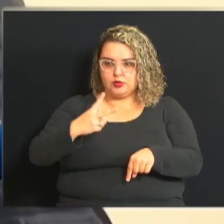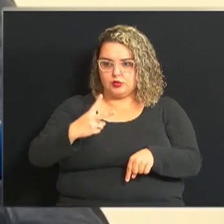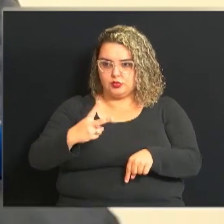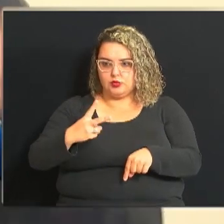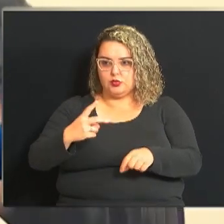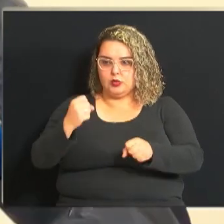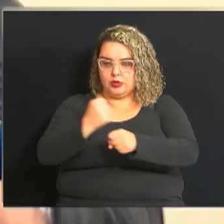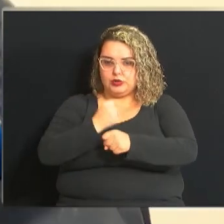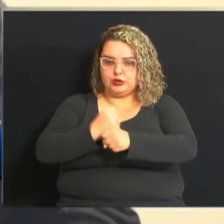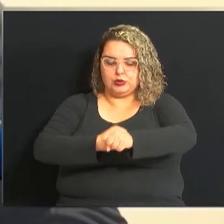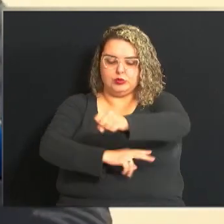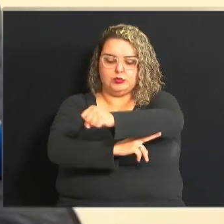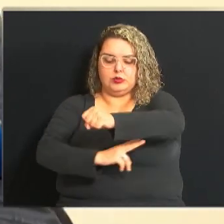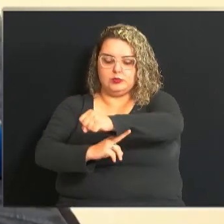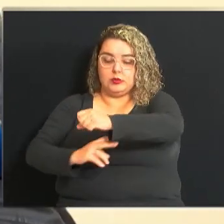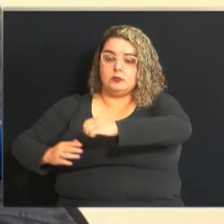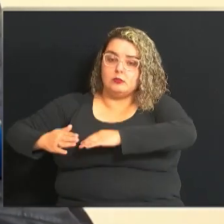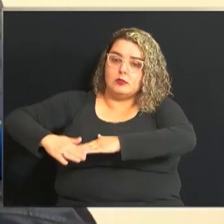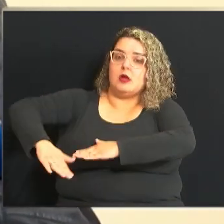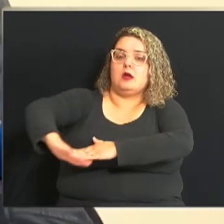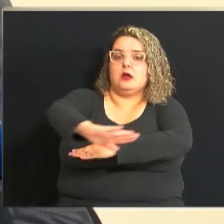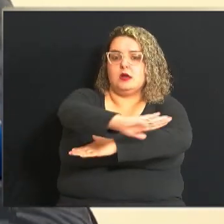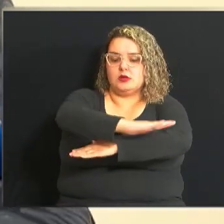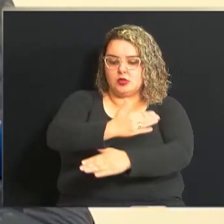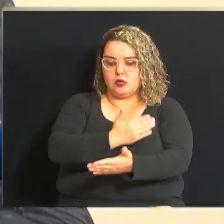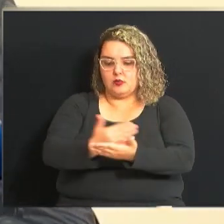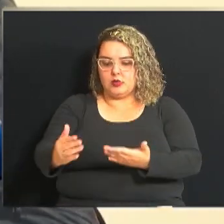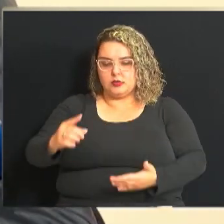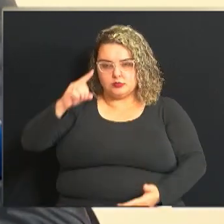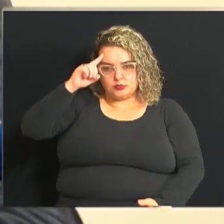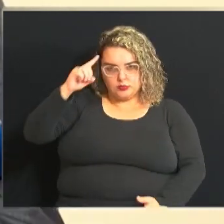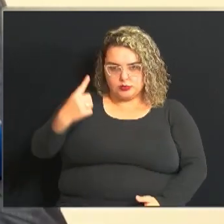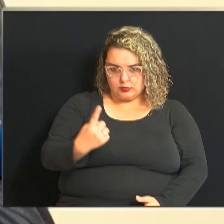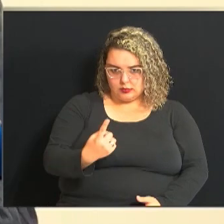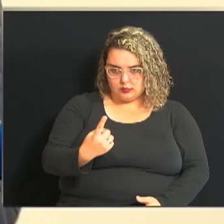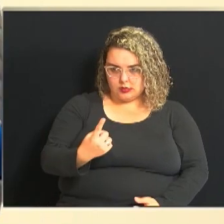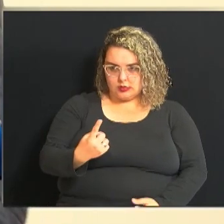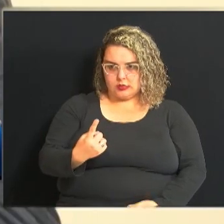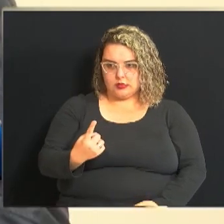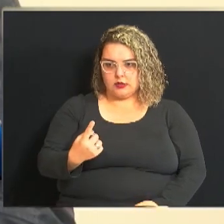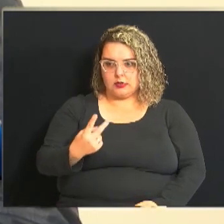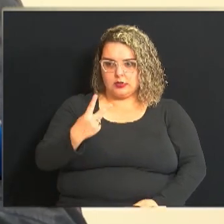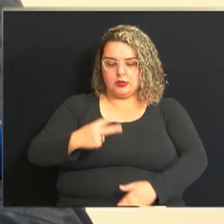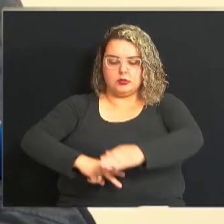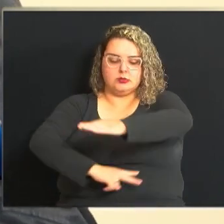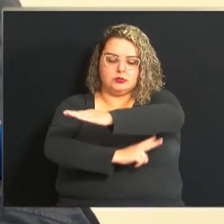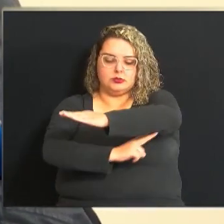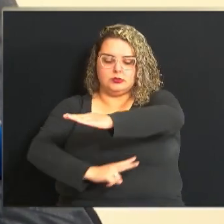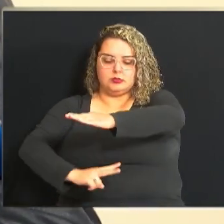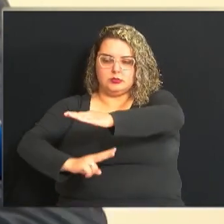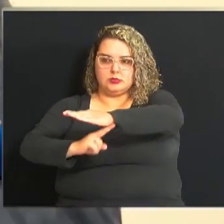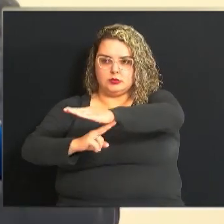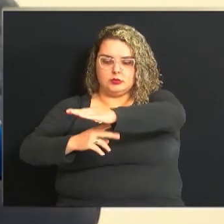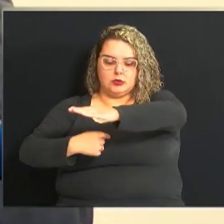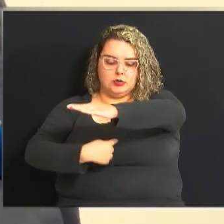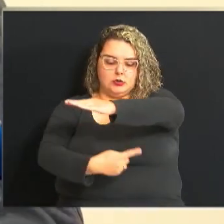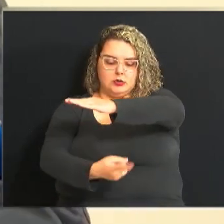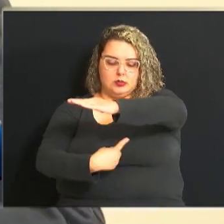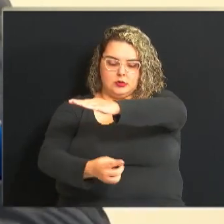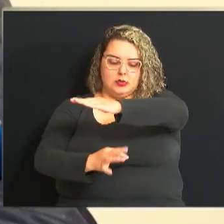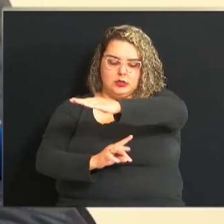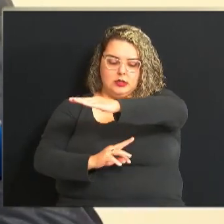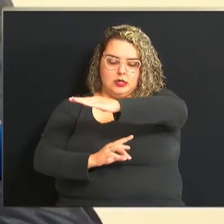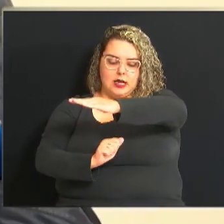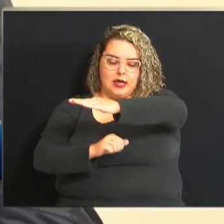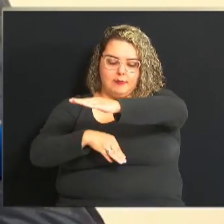serem finalizadas, que já deram início agora no dia 1º, que são as 2 pontes, uma em cima da Avenida Transamazônica e